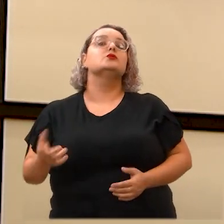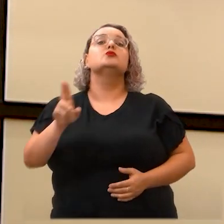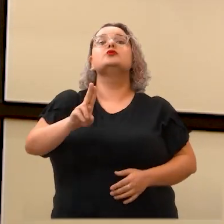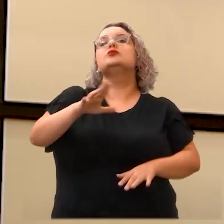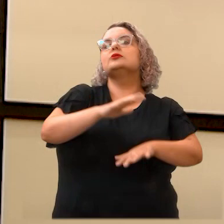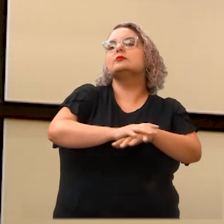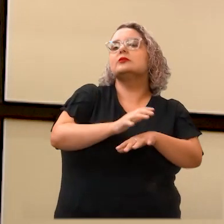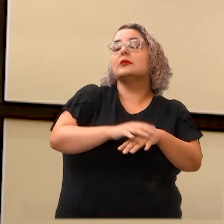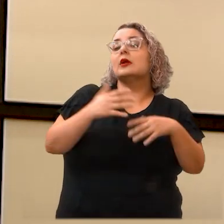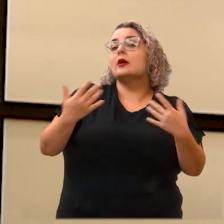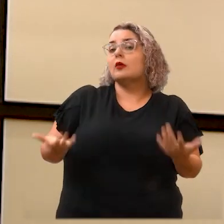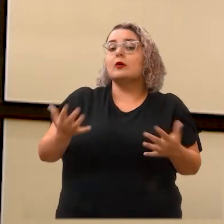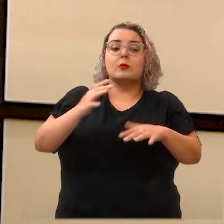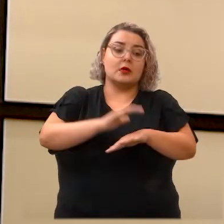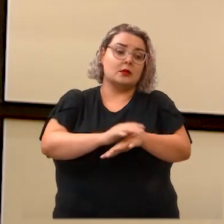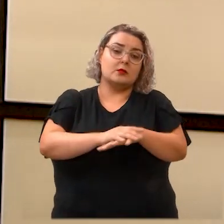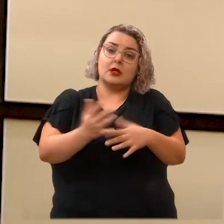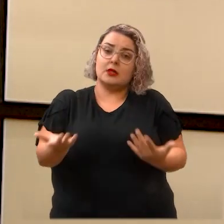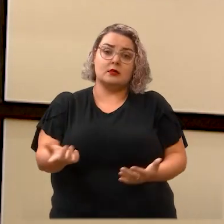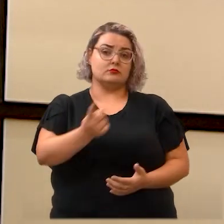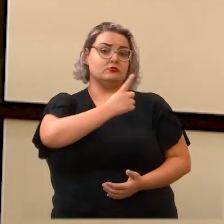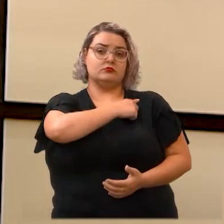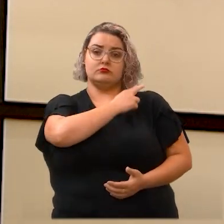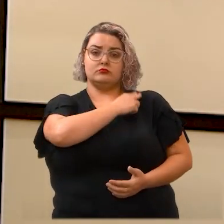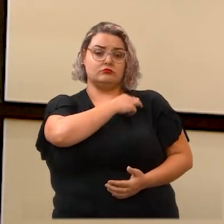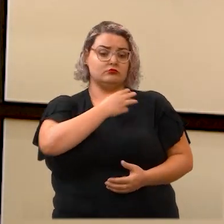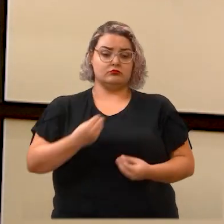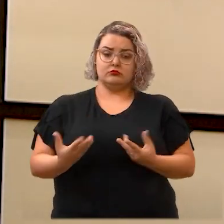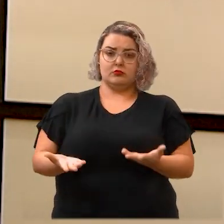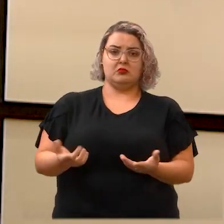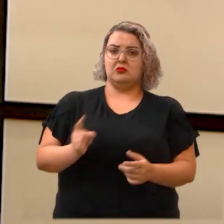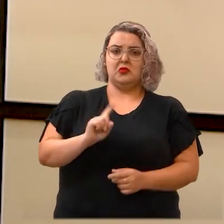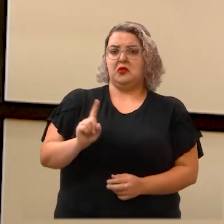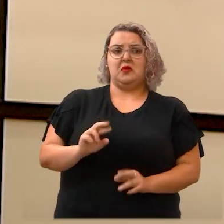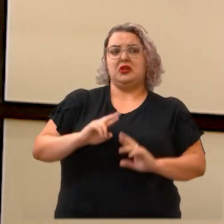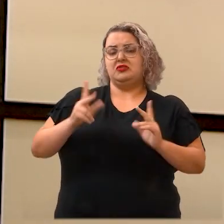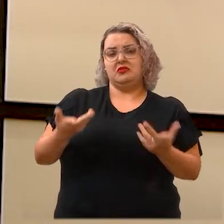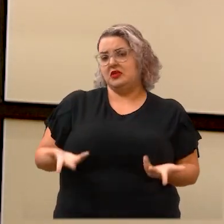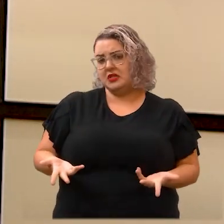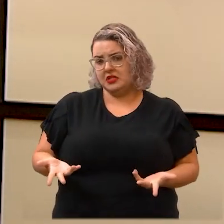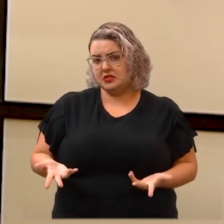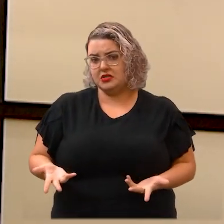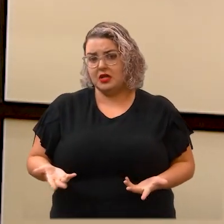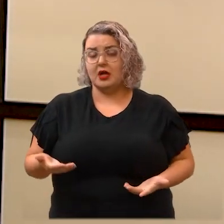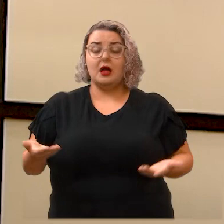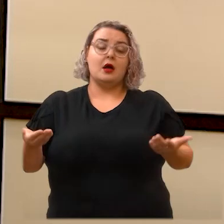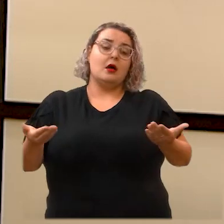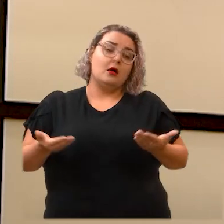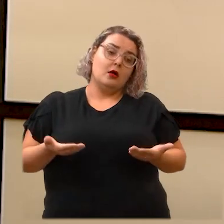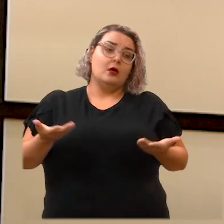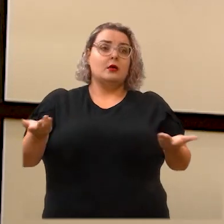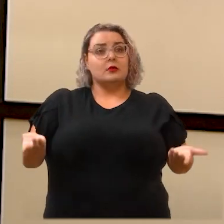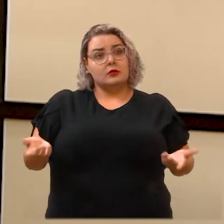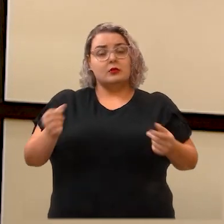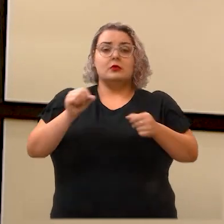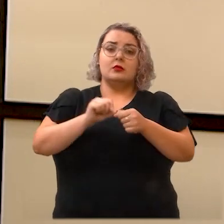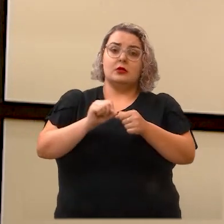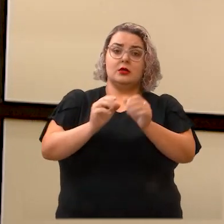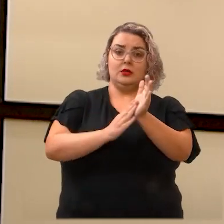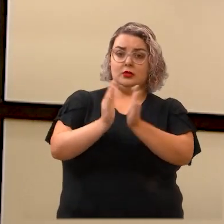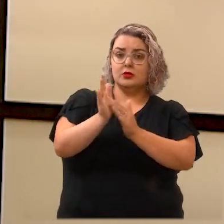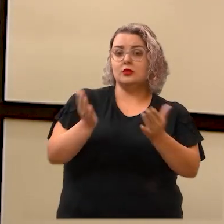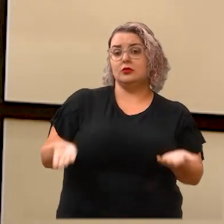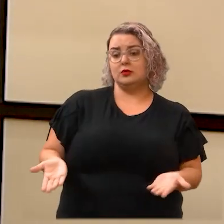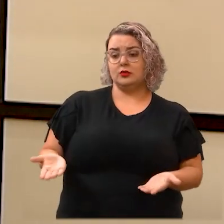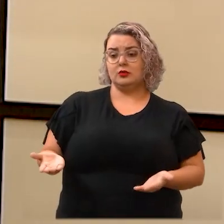matemática agora a matemática é matemática do nível médio que cai não é uma coisa muito diferente agora quando você faz um